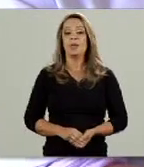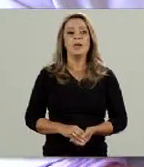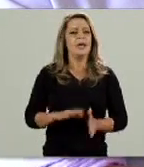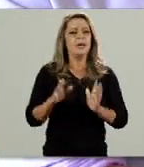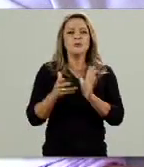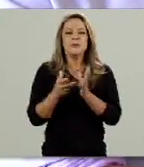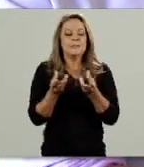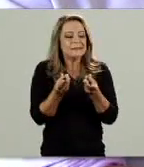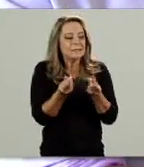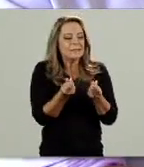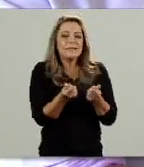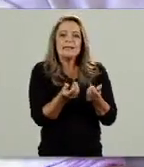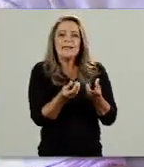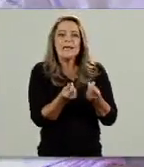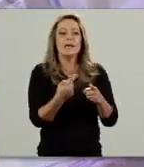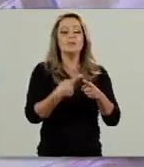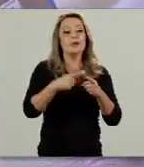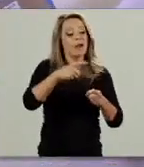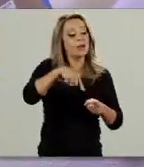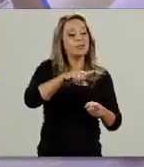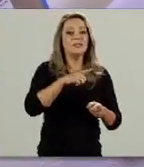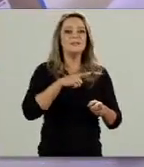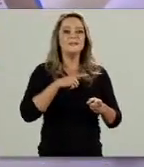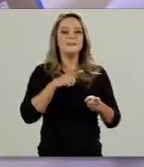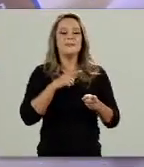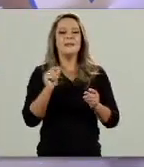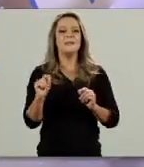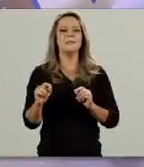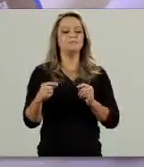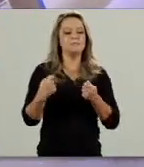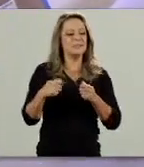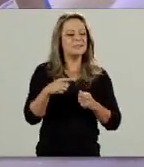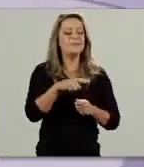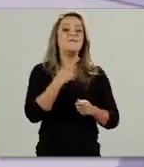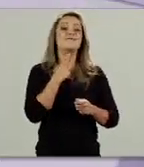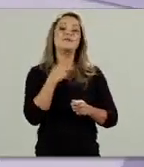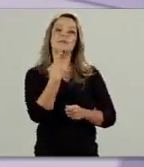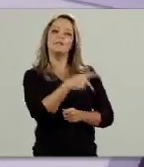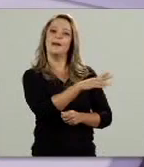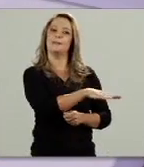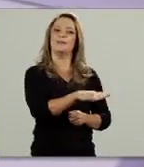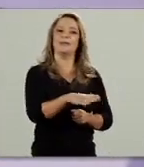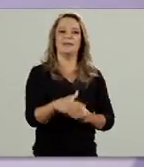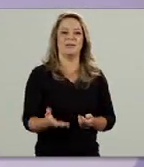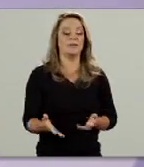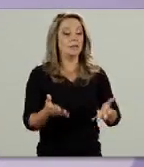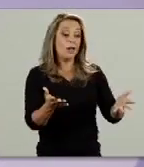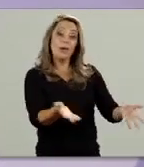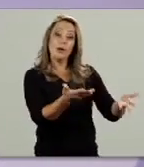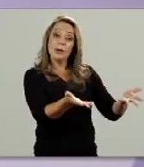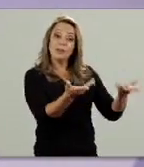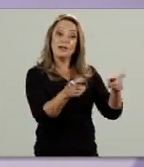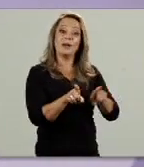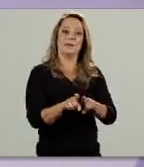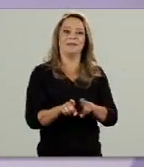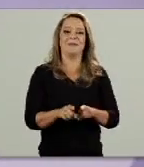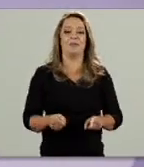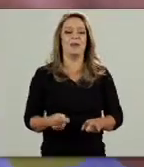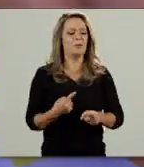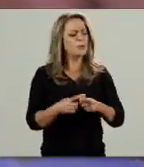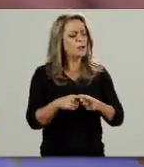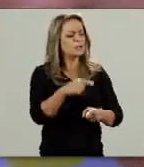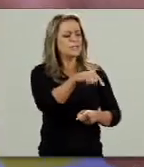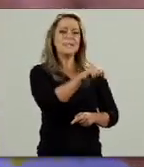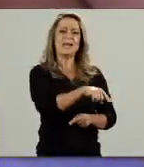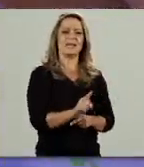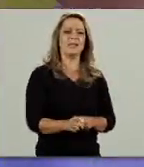É tudo assim muito delicado, né? Porque a gente tem que se pautar muito na vontade da criança. Encorajá-la também,